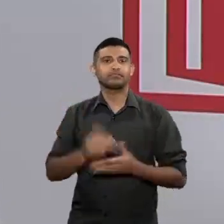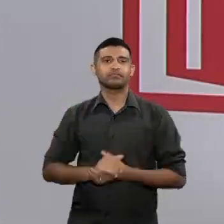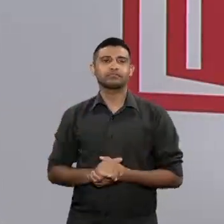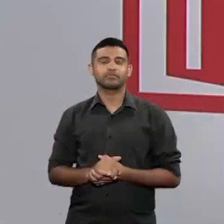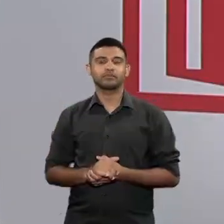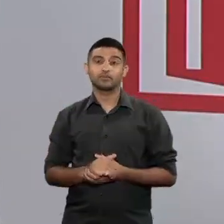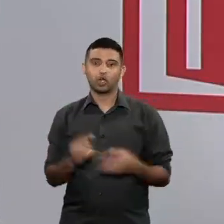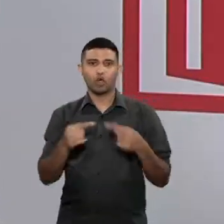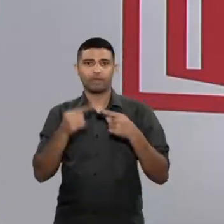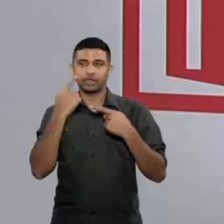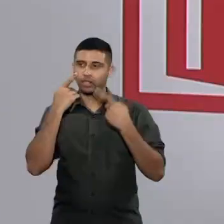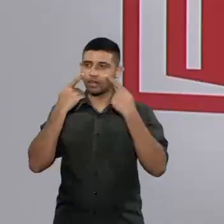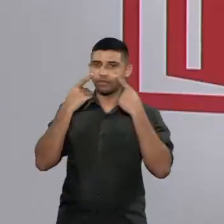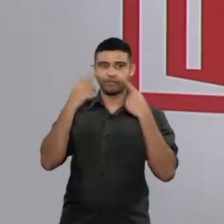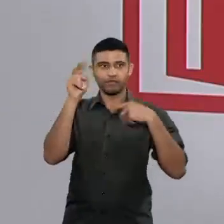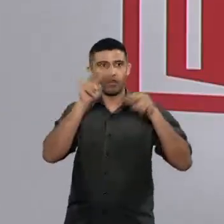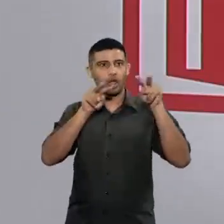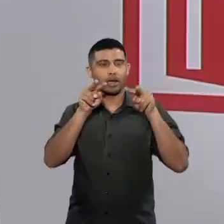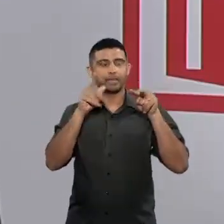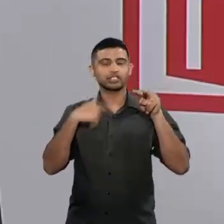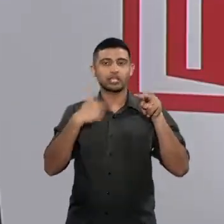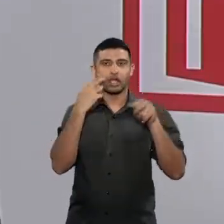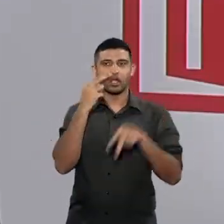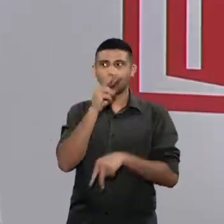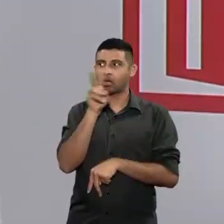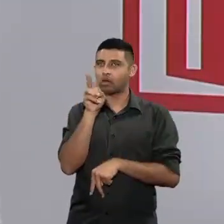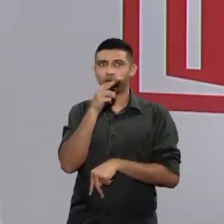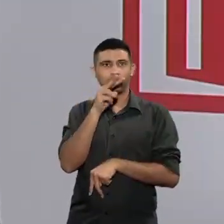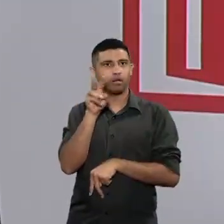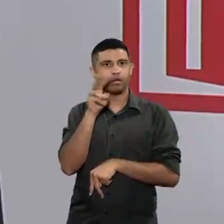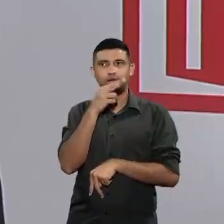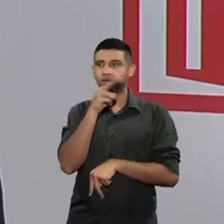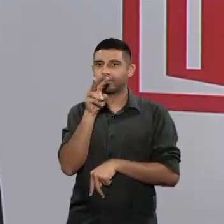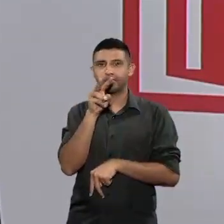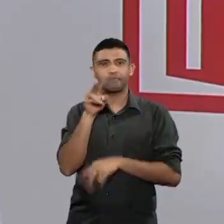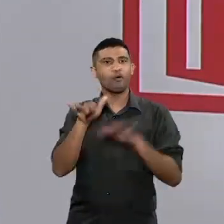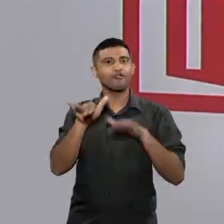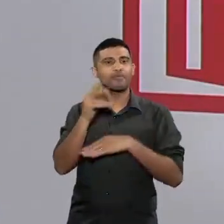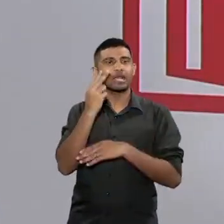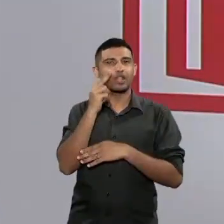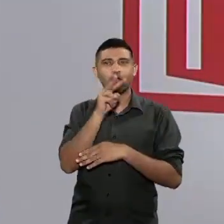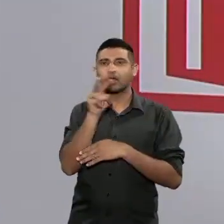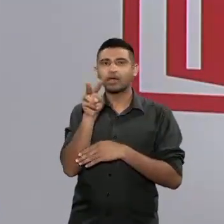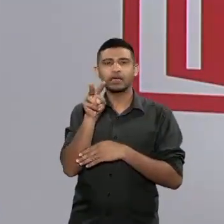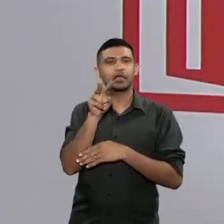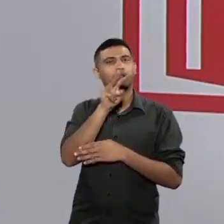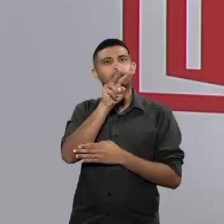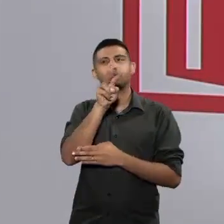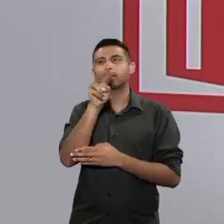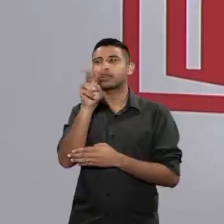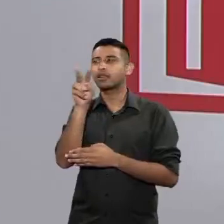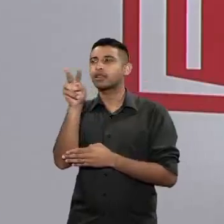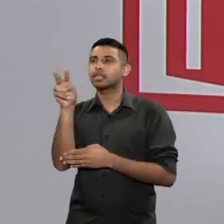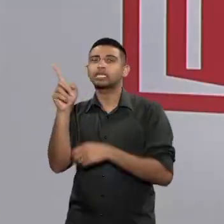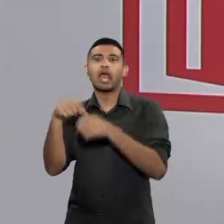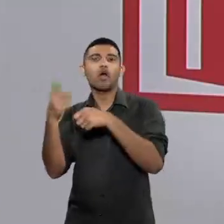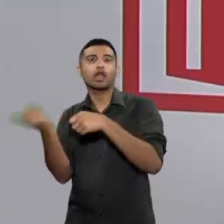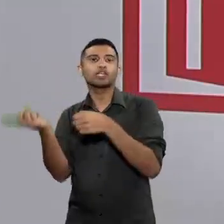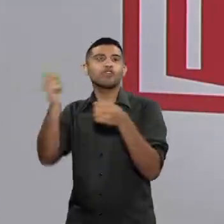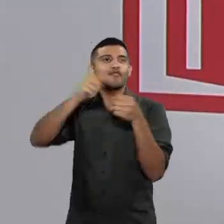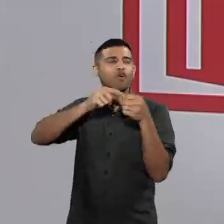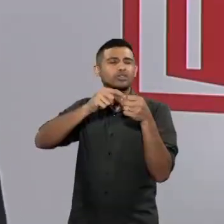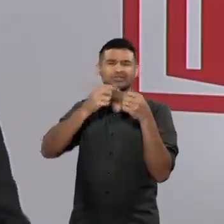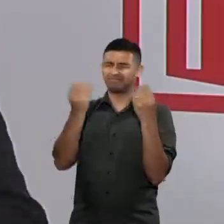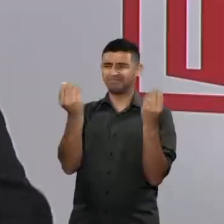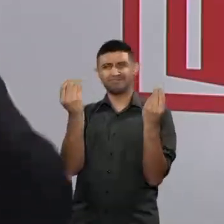é visual, mas de movimento do olho, você vai lendo. E na volta, você